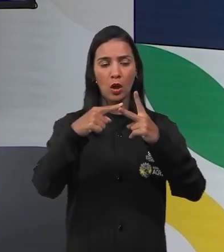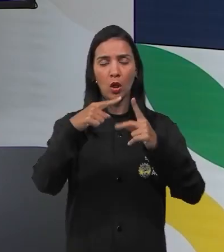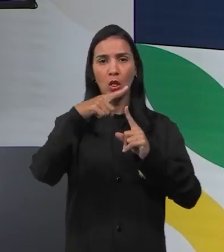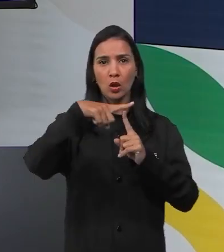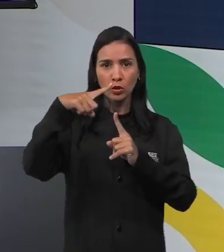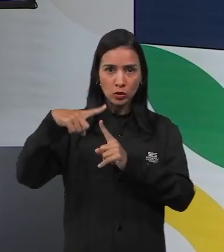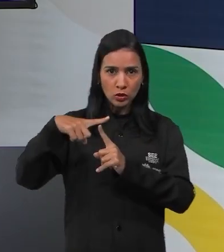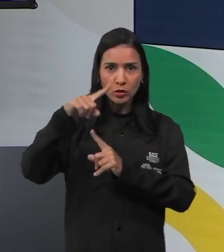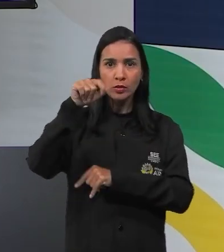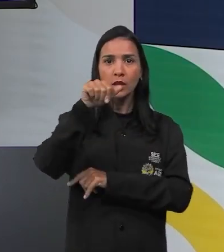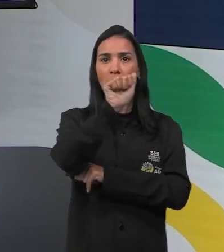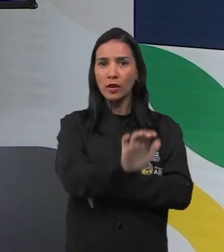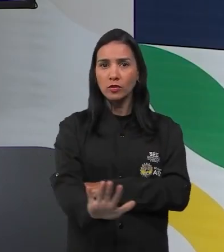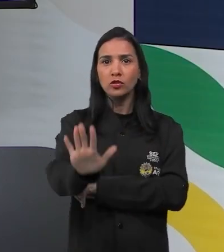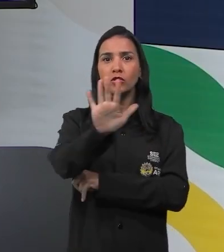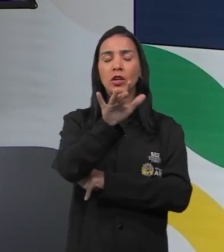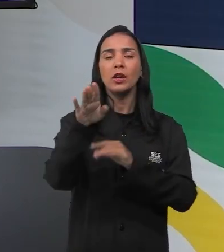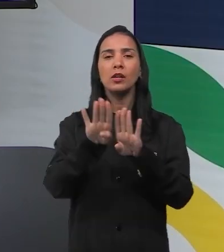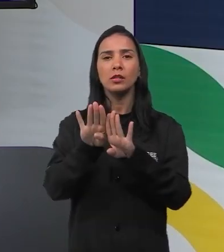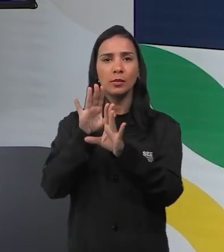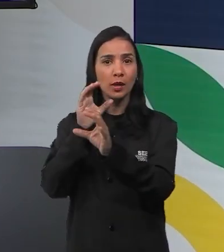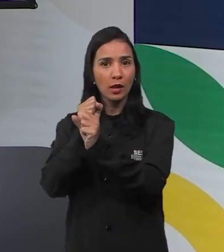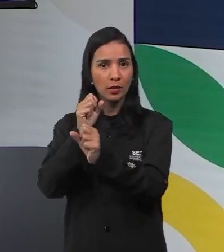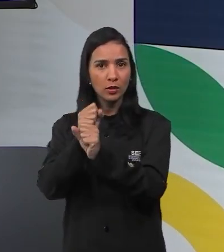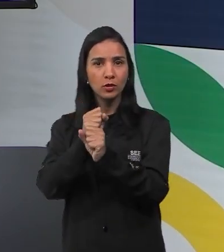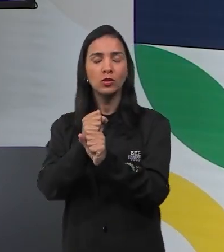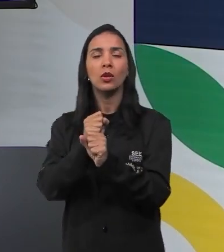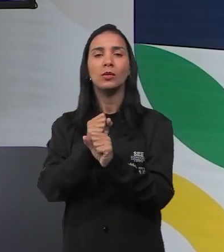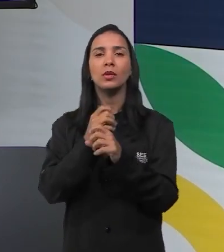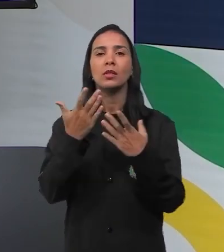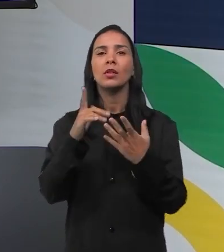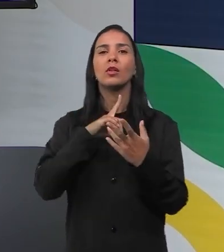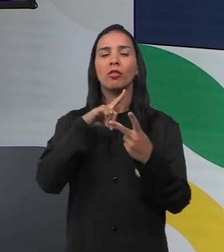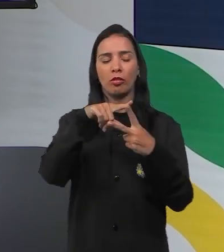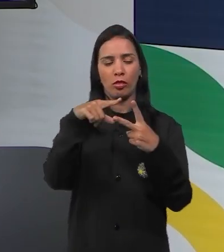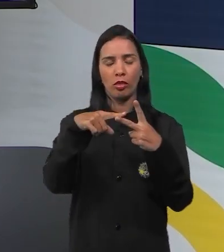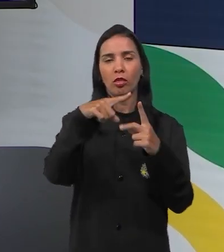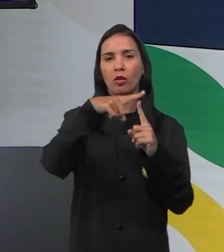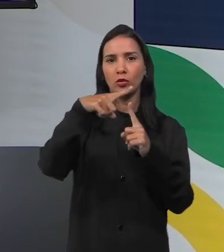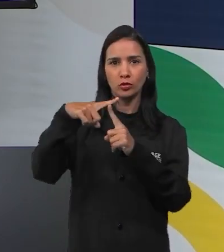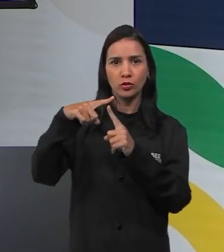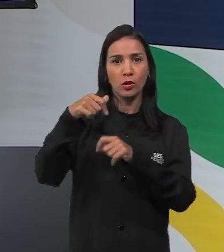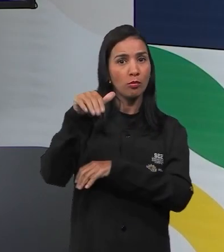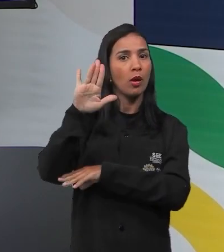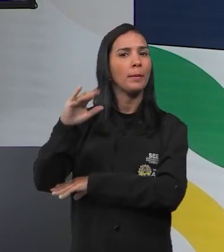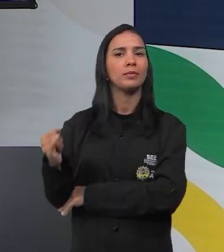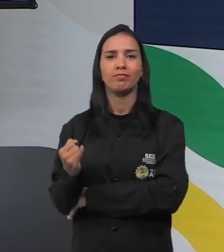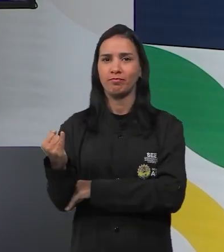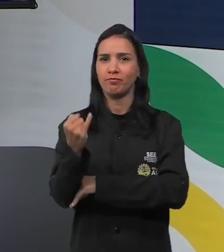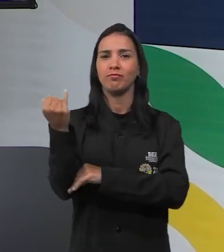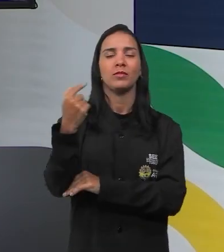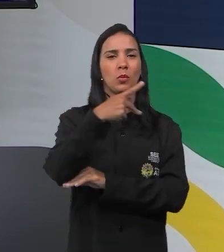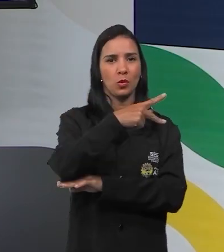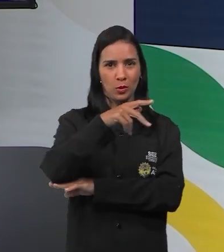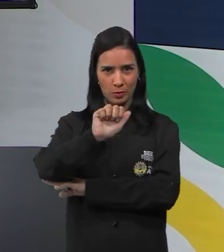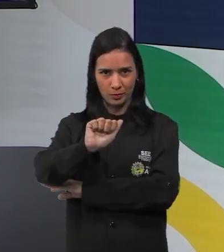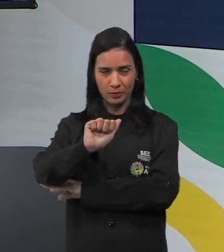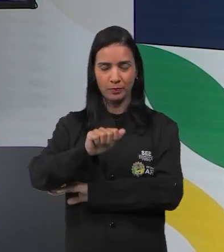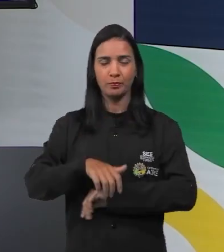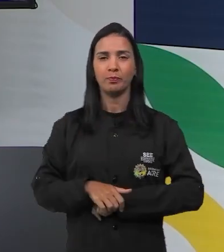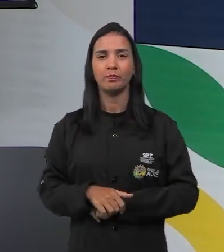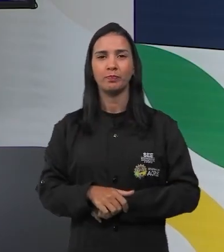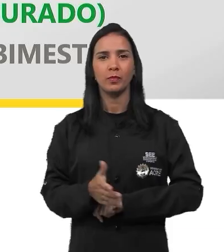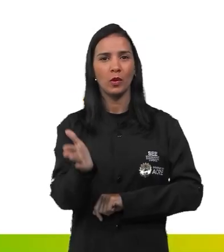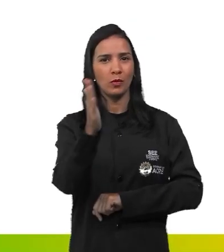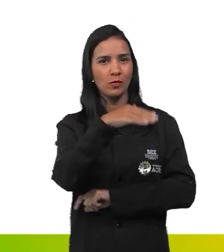geral e a da soma dos termos. Essas duas fórmulas são as mais importantes da progressão aritmética. Então vamos